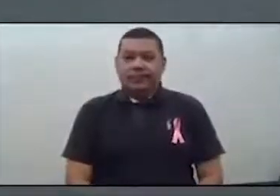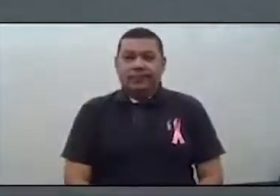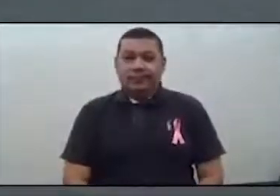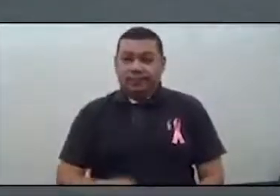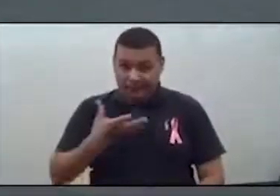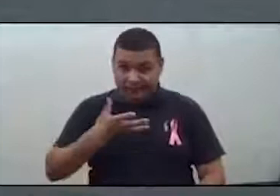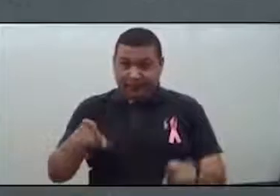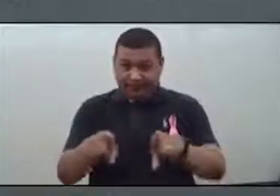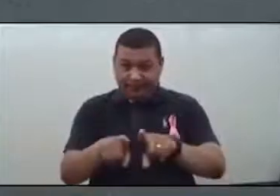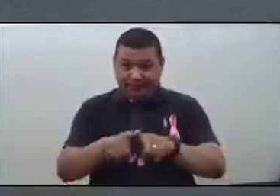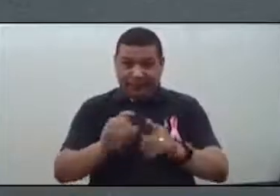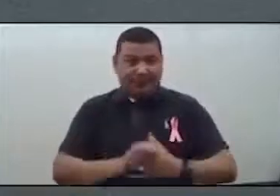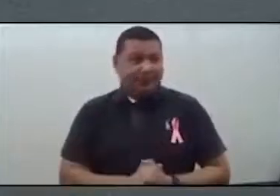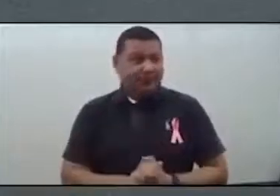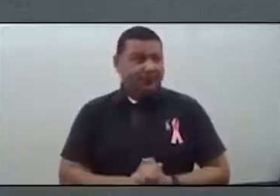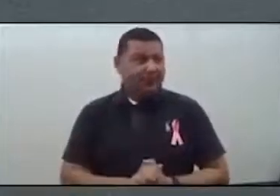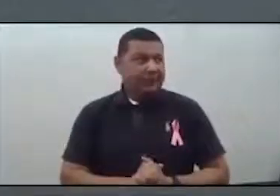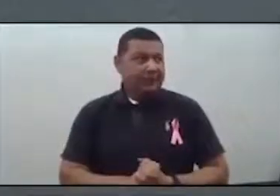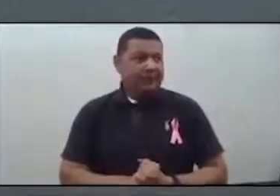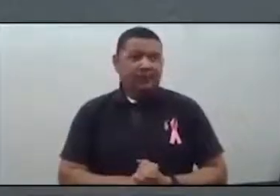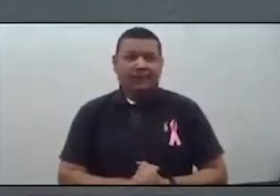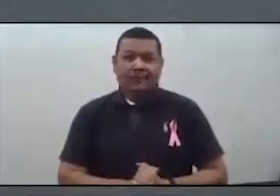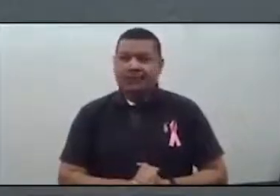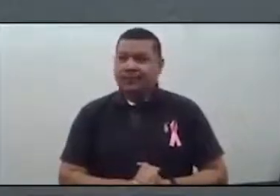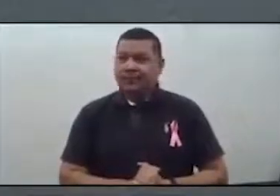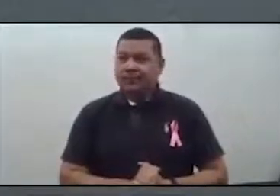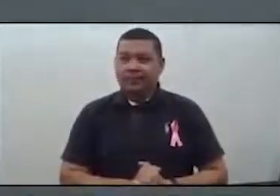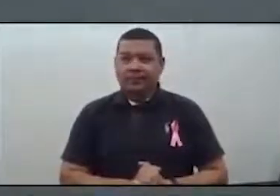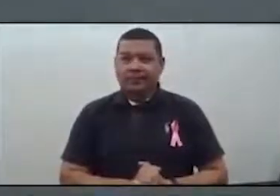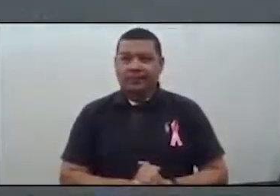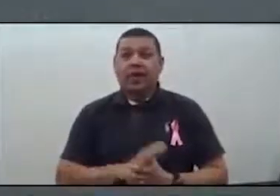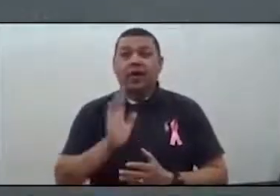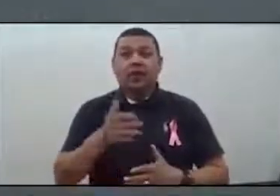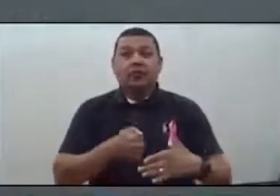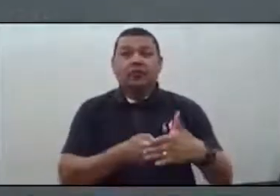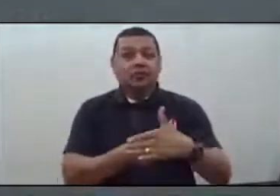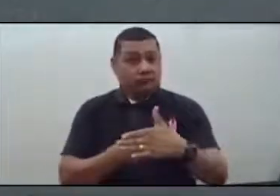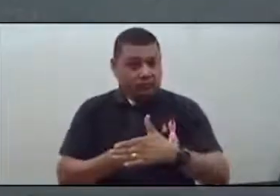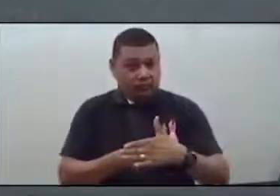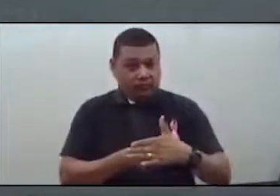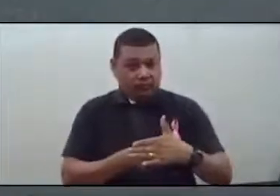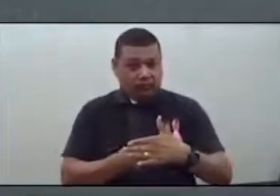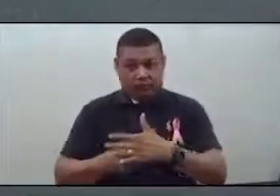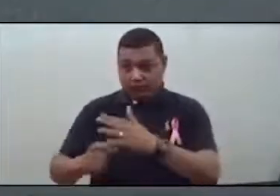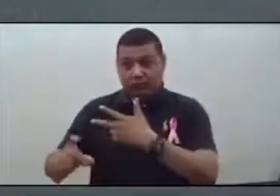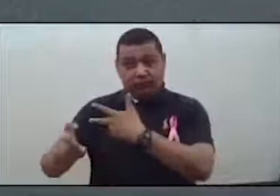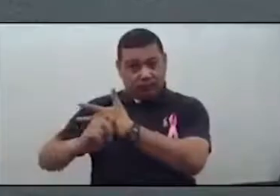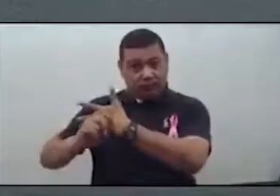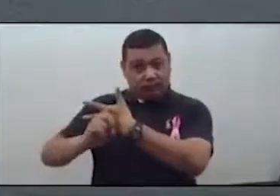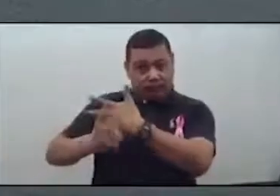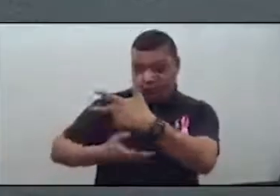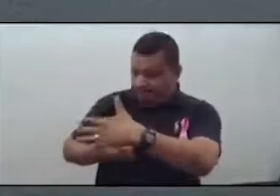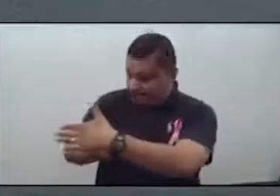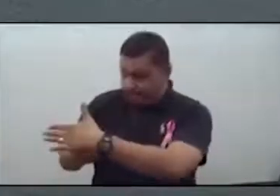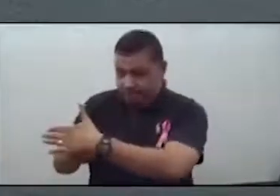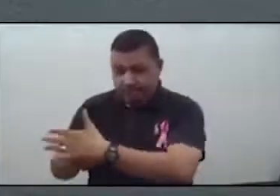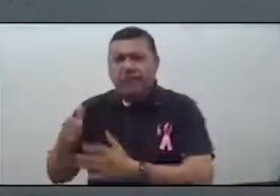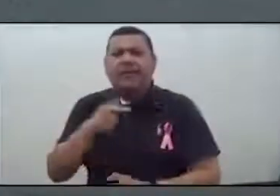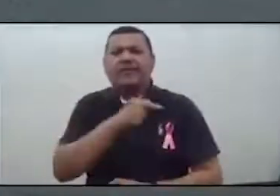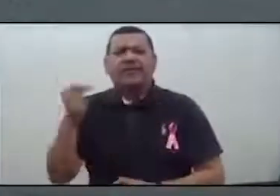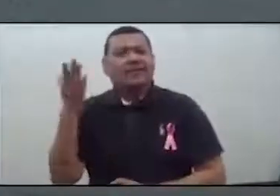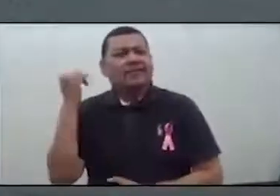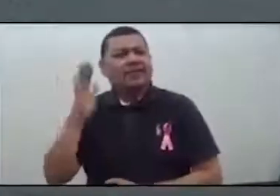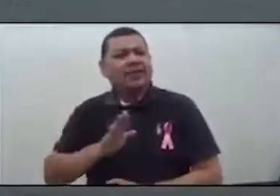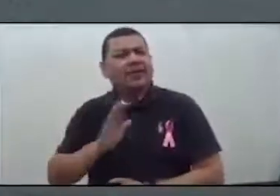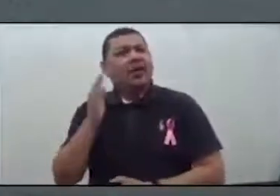Queria aqui, presidente, fazer uma cobrança aqui ao Executivo, que eu estive lá semana